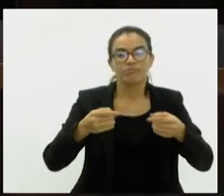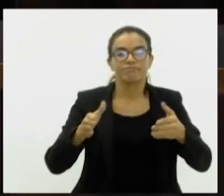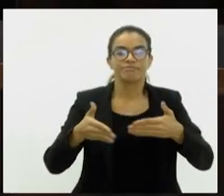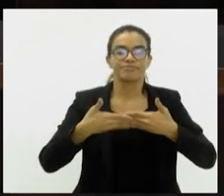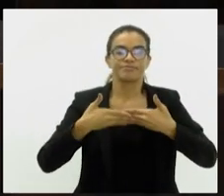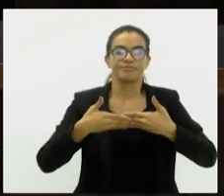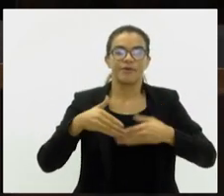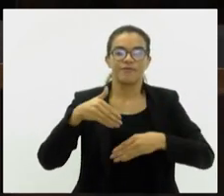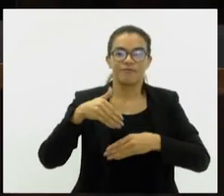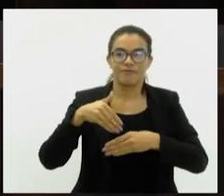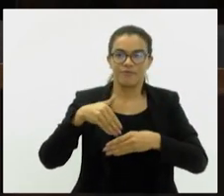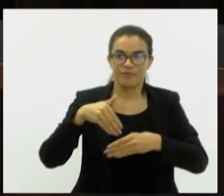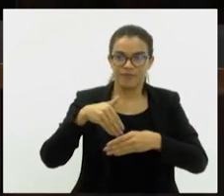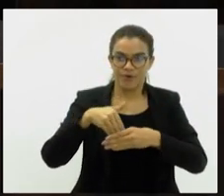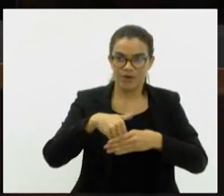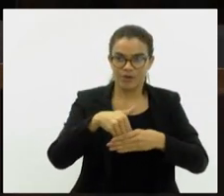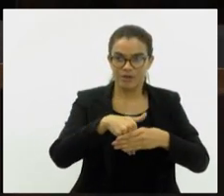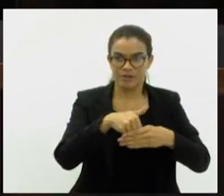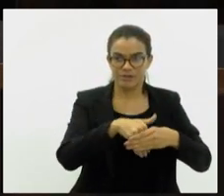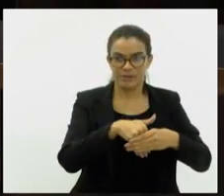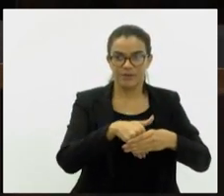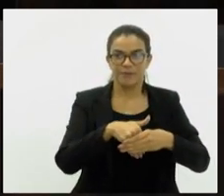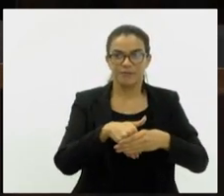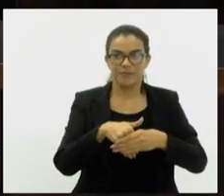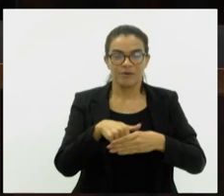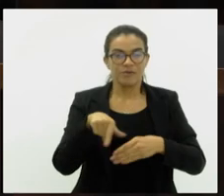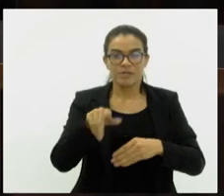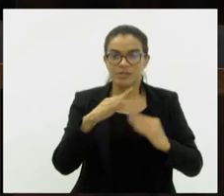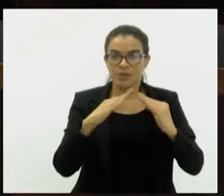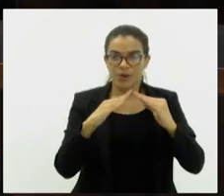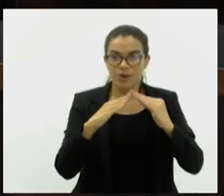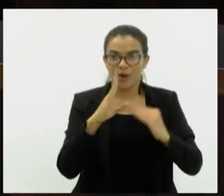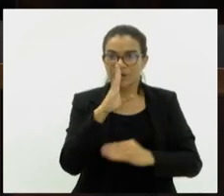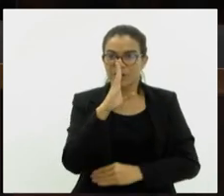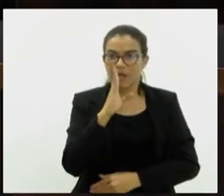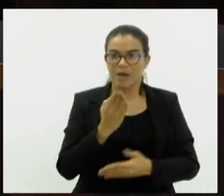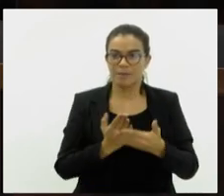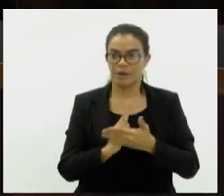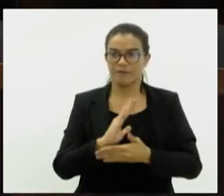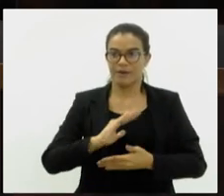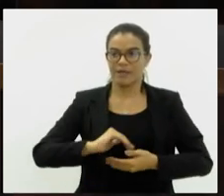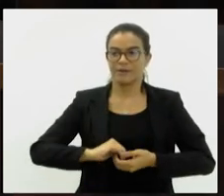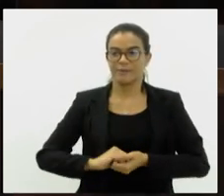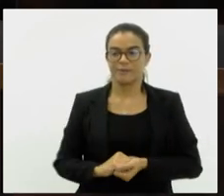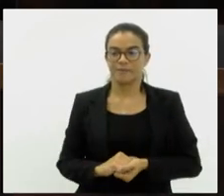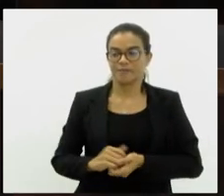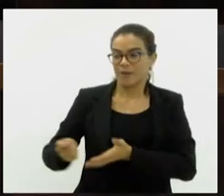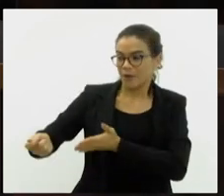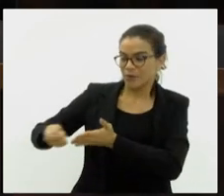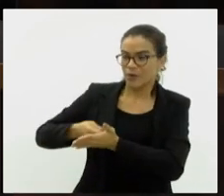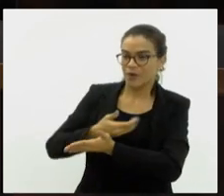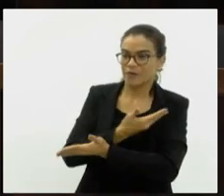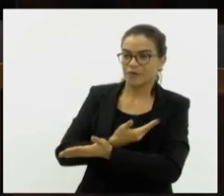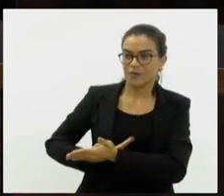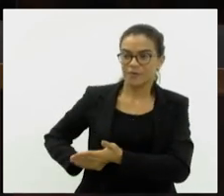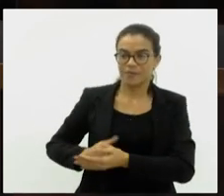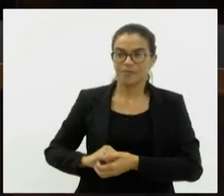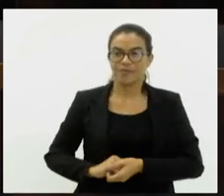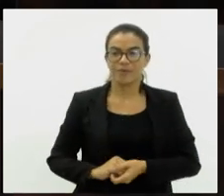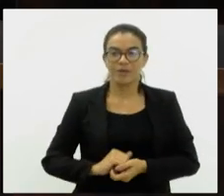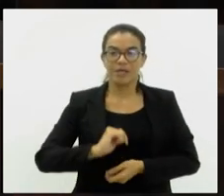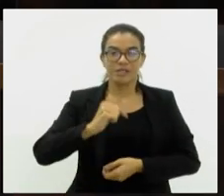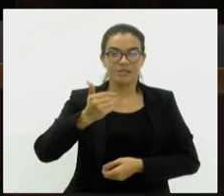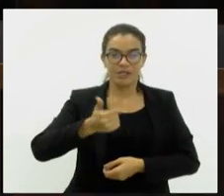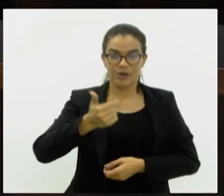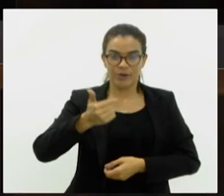encerrada a votação. Em votação, os senhores que aprovam permaneçam como estão. Aprovado, vai autógrafo. Em segunda